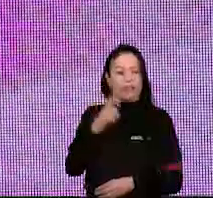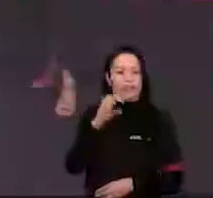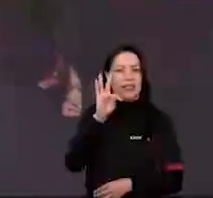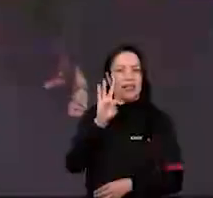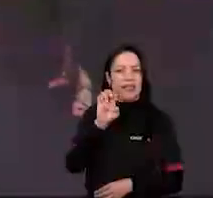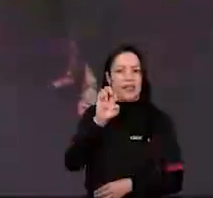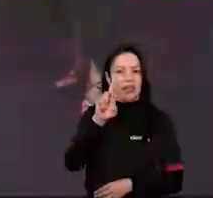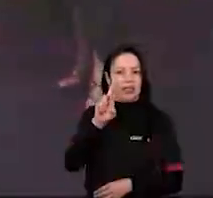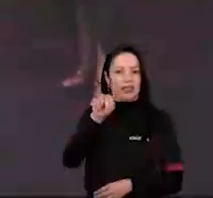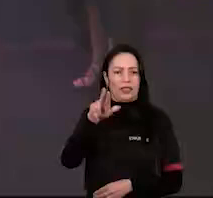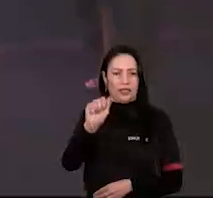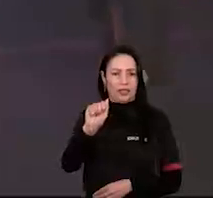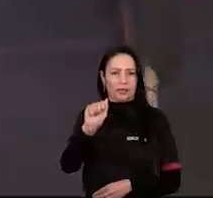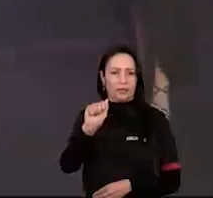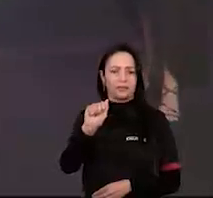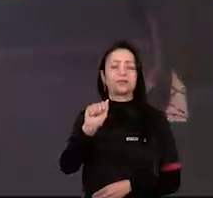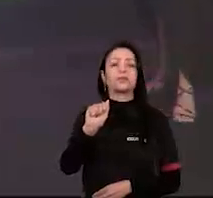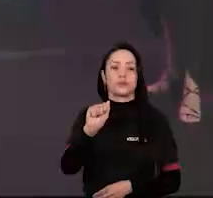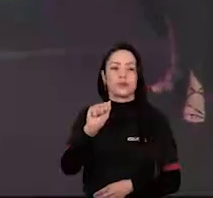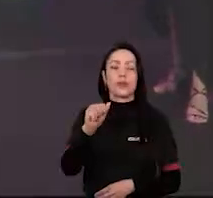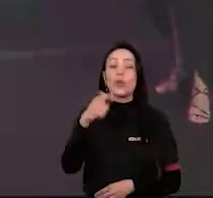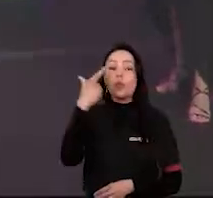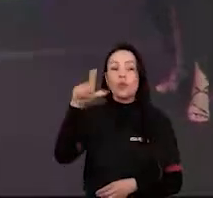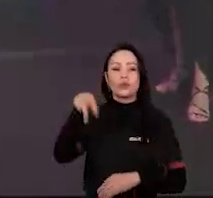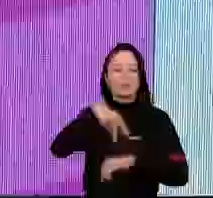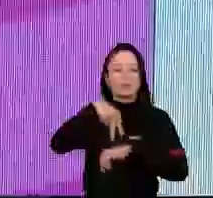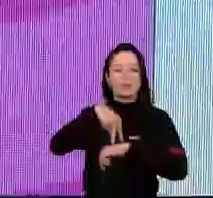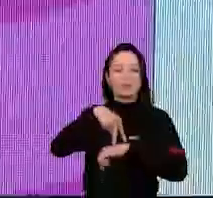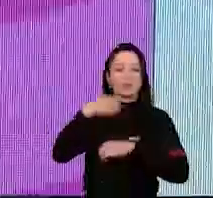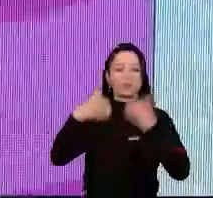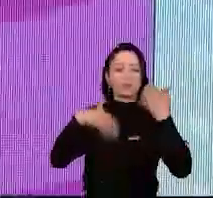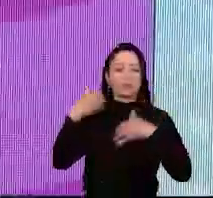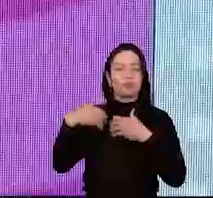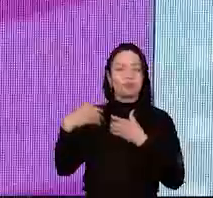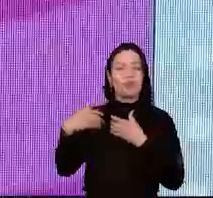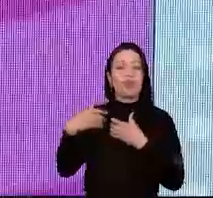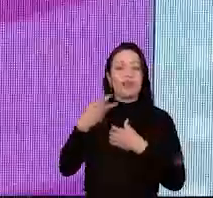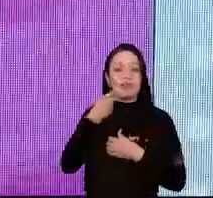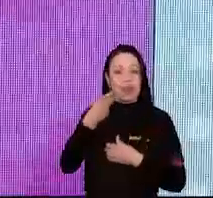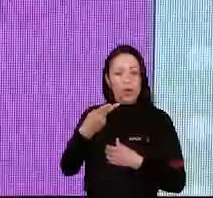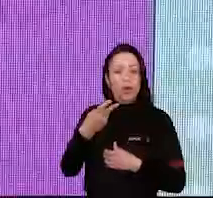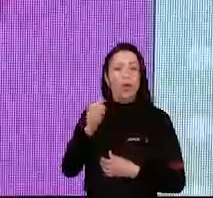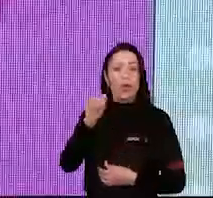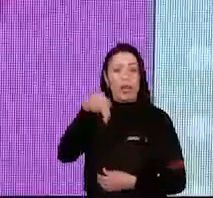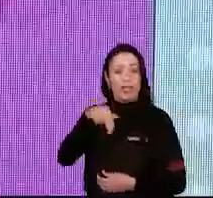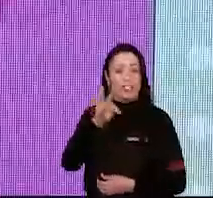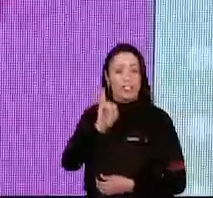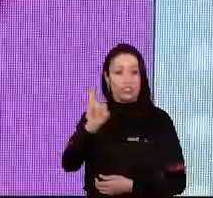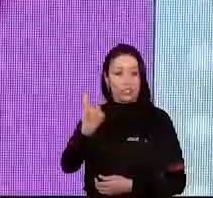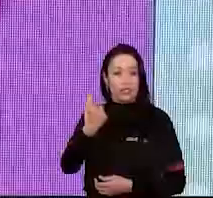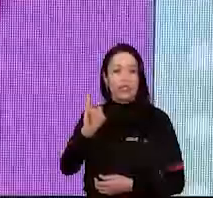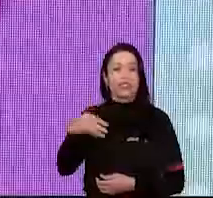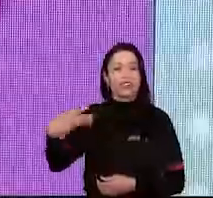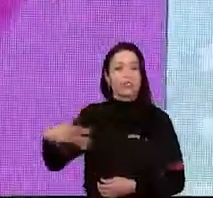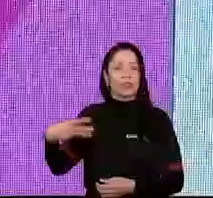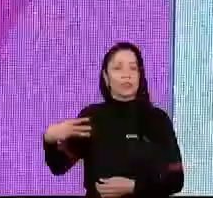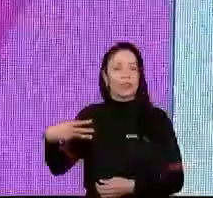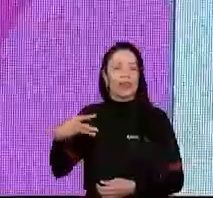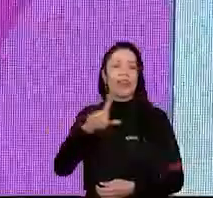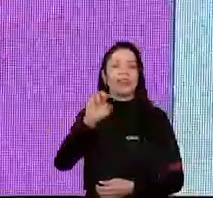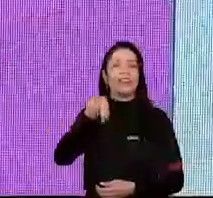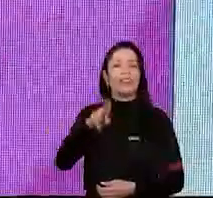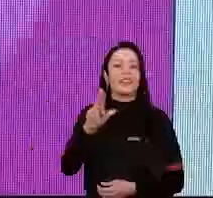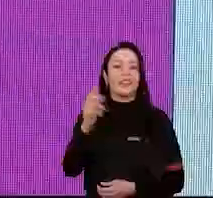outro ponto interessante dessa palestra foi que ela citou aqui os antimicrobianos de terceira linha. E eu vejo isso na minha rotina, não sei como é que é